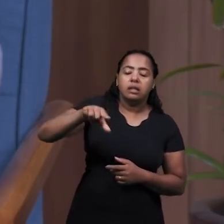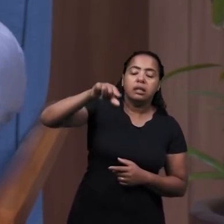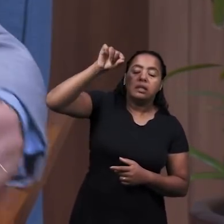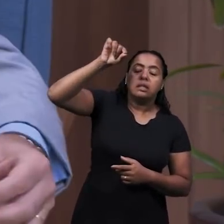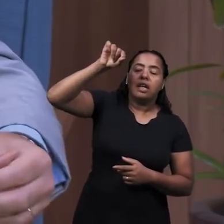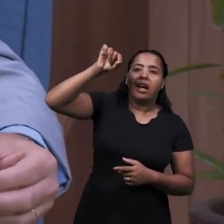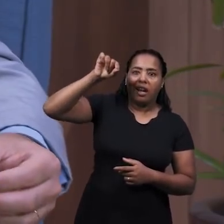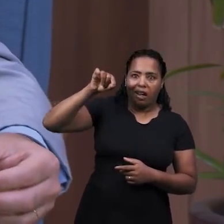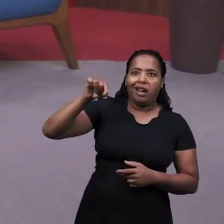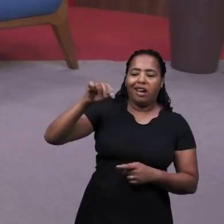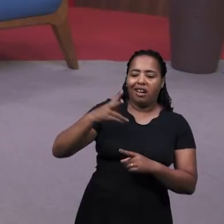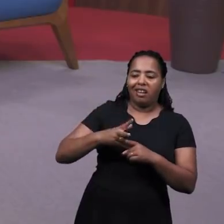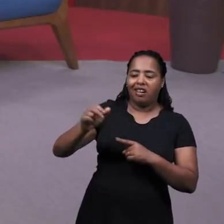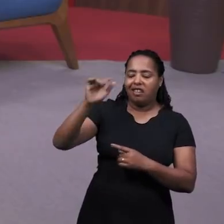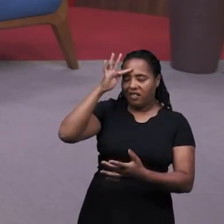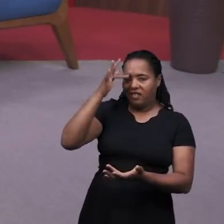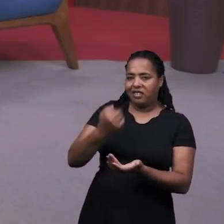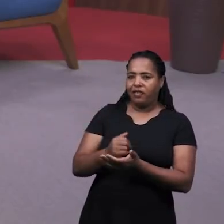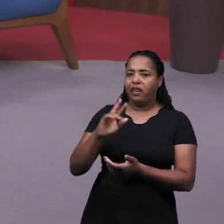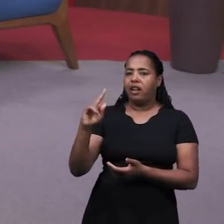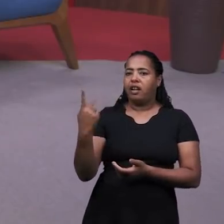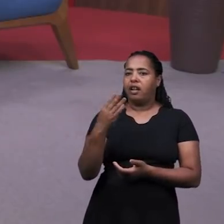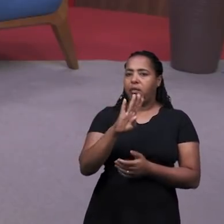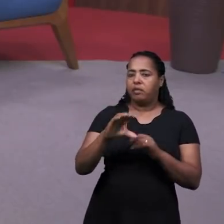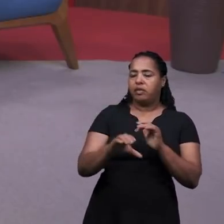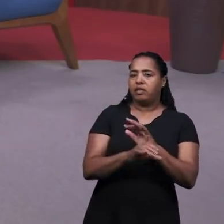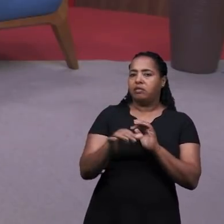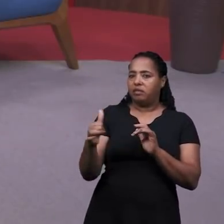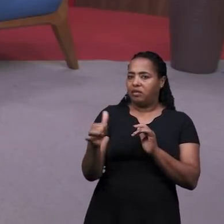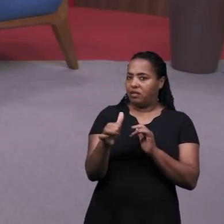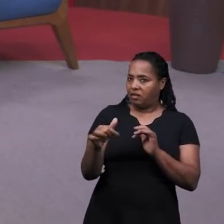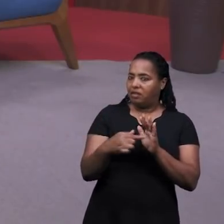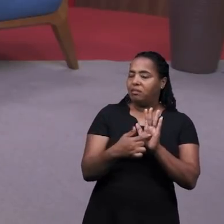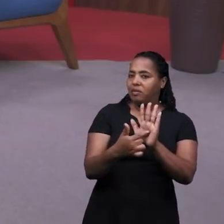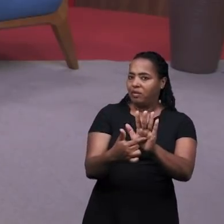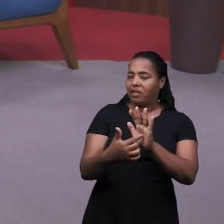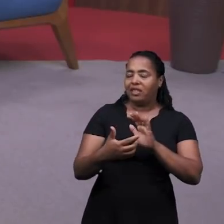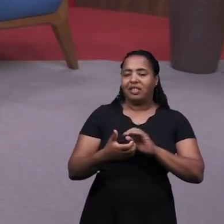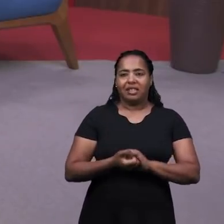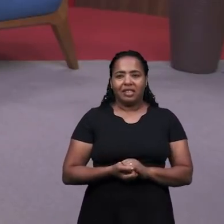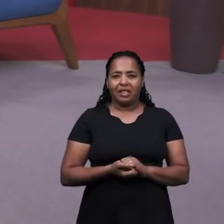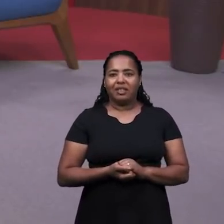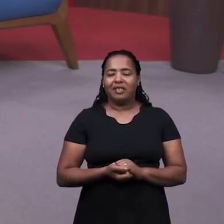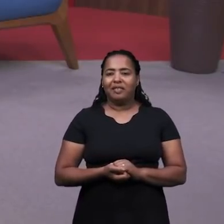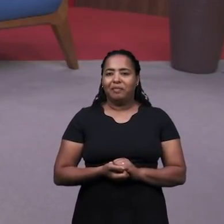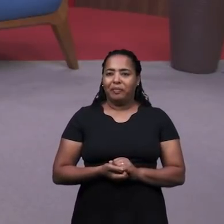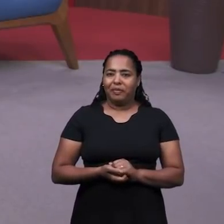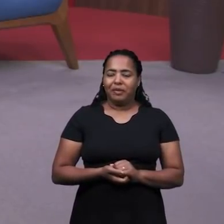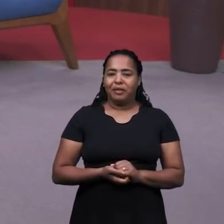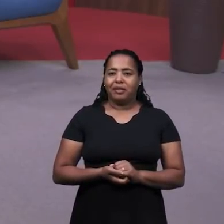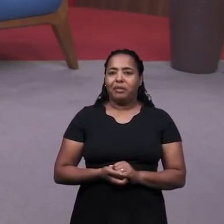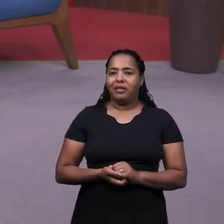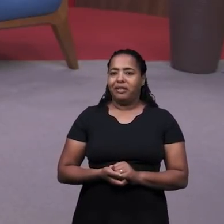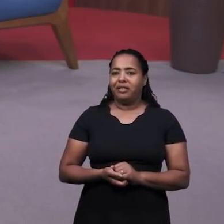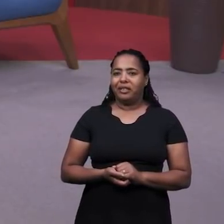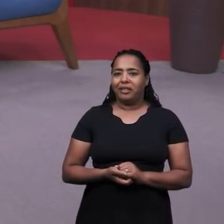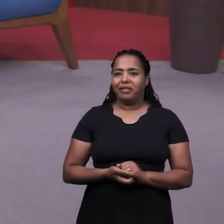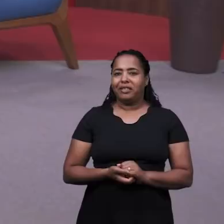um dos heróis da fé. Hebreus 11. Hebreus 11 fala Já sobre isso. Já citamos isso outro dia. Exatamente. Muito bem, então como é que nós podemos